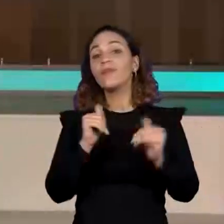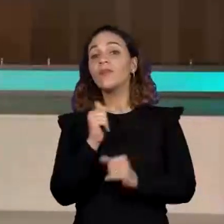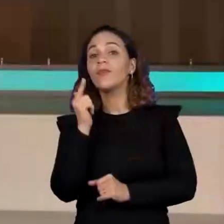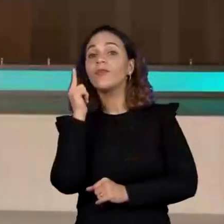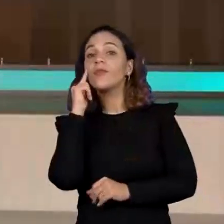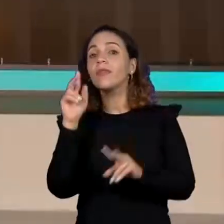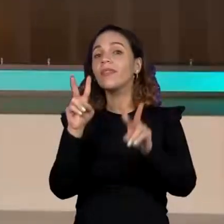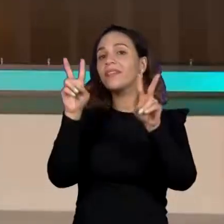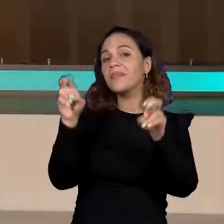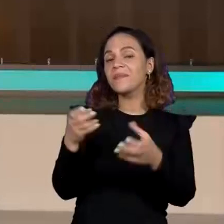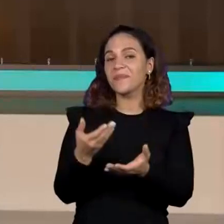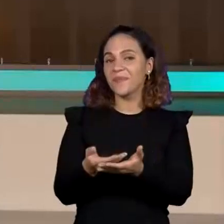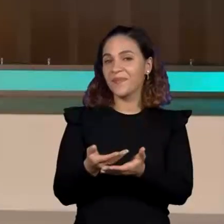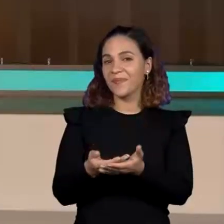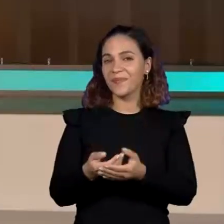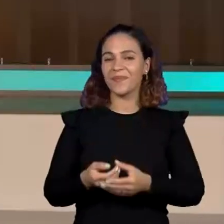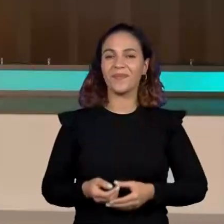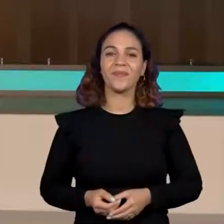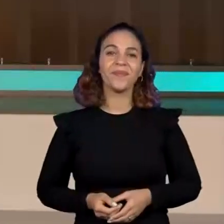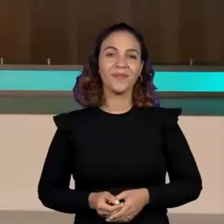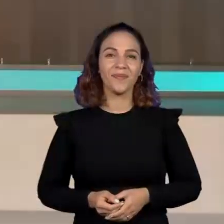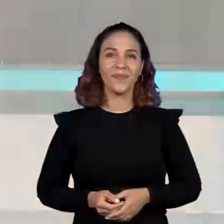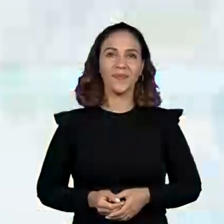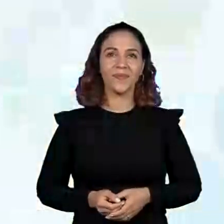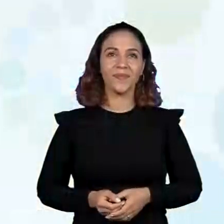título desta aula.